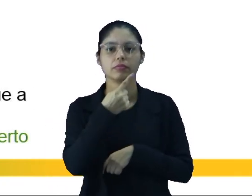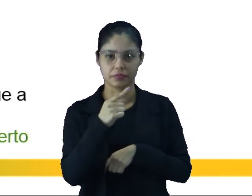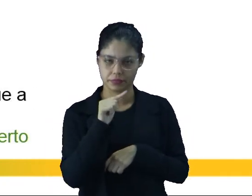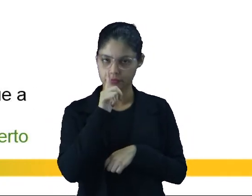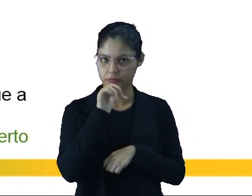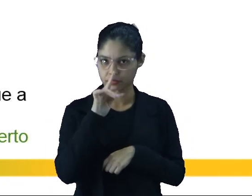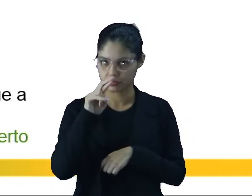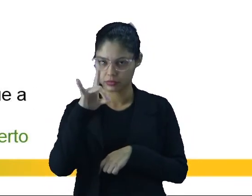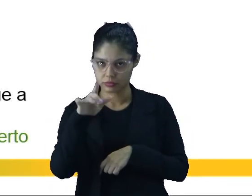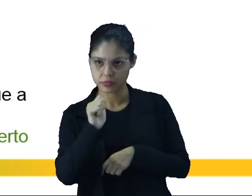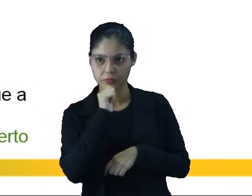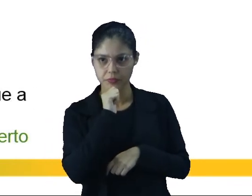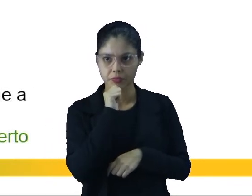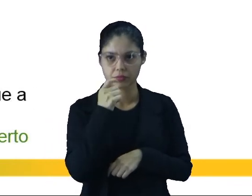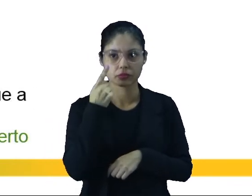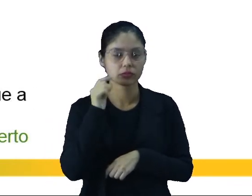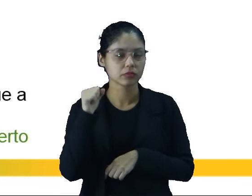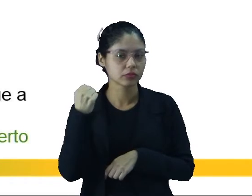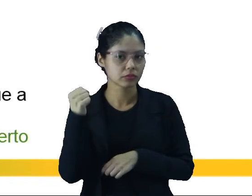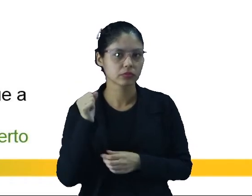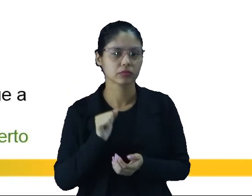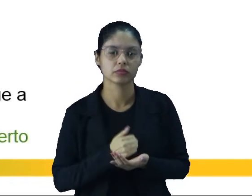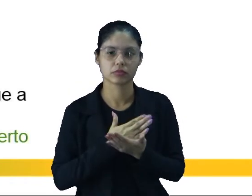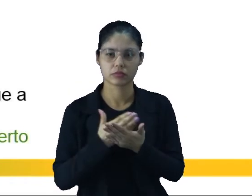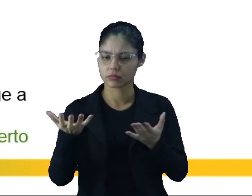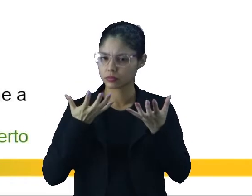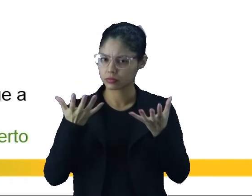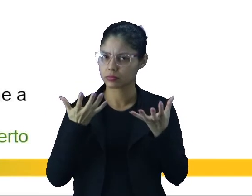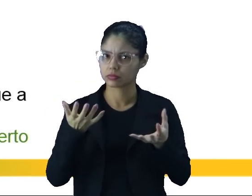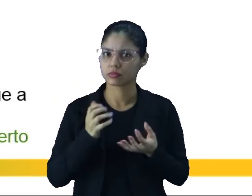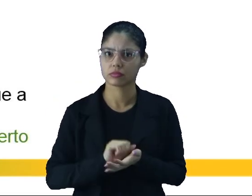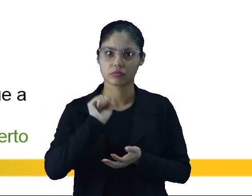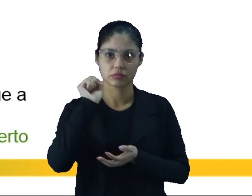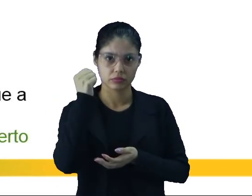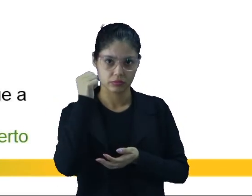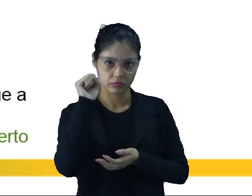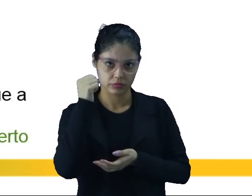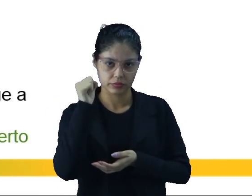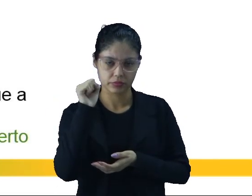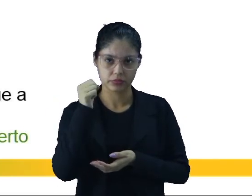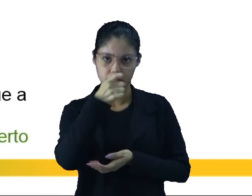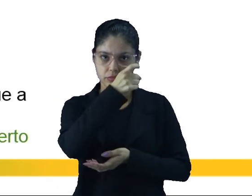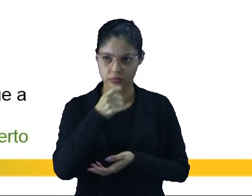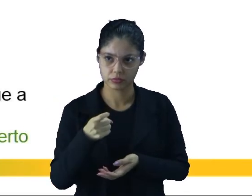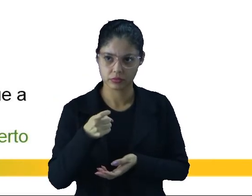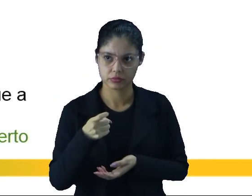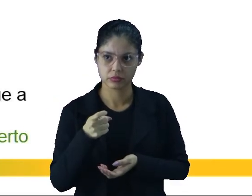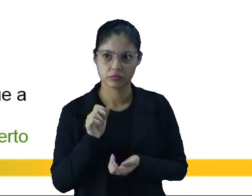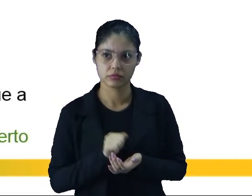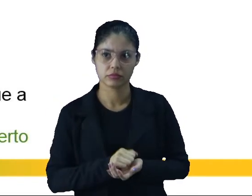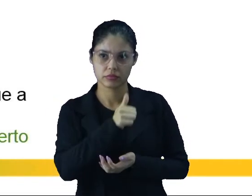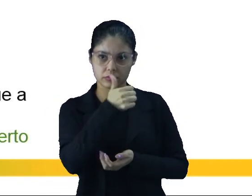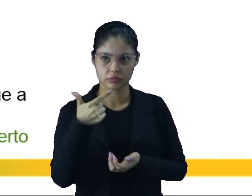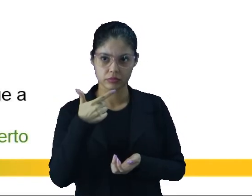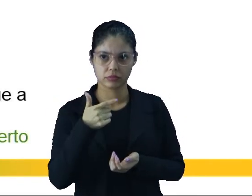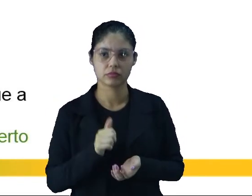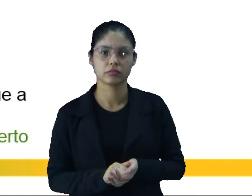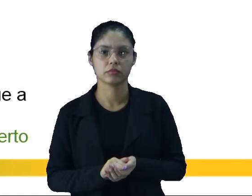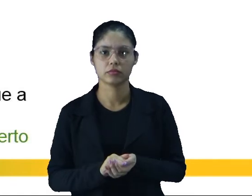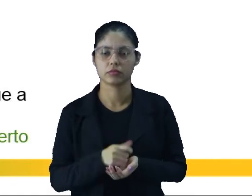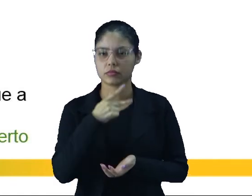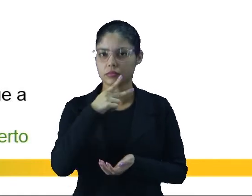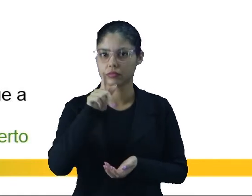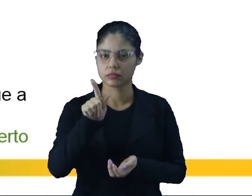de modo que 8, observa bem que agora vai começar o que a gente quer. 8, x e 12 estejam